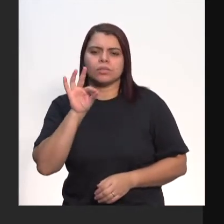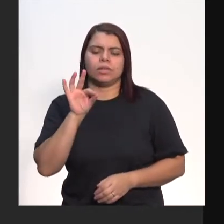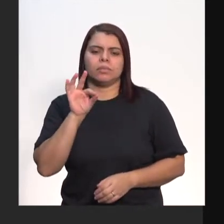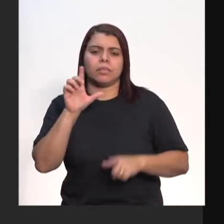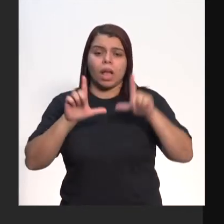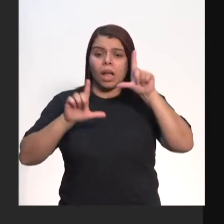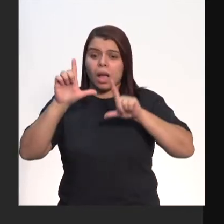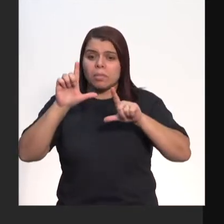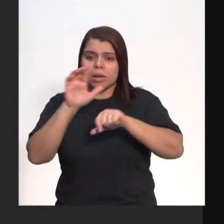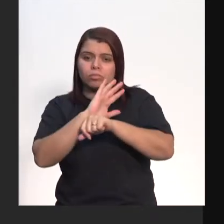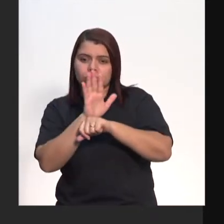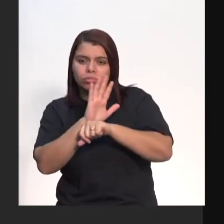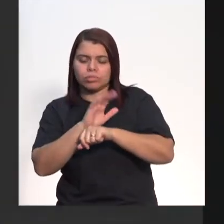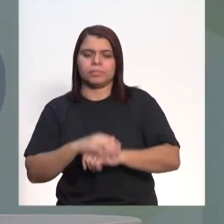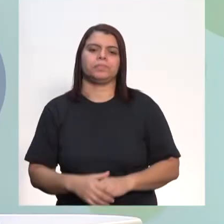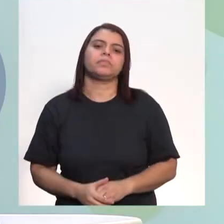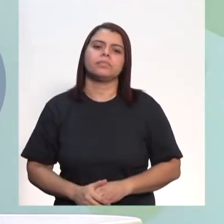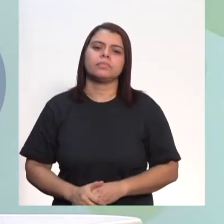câmera.